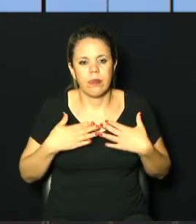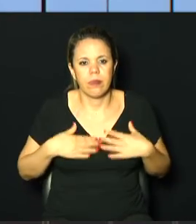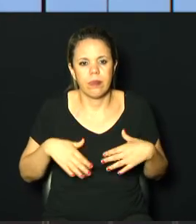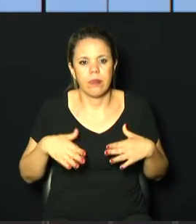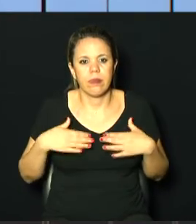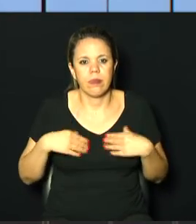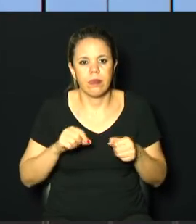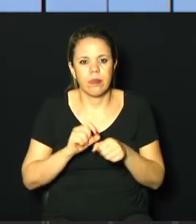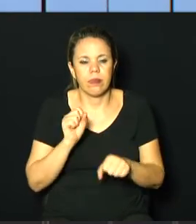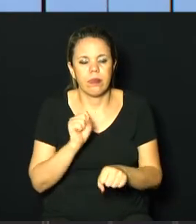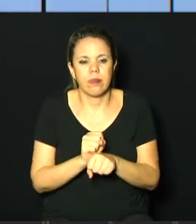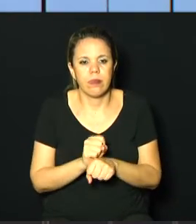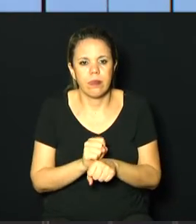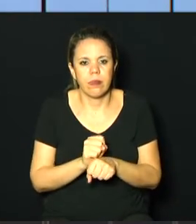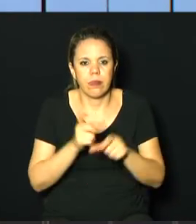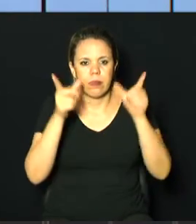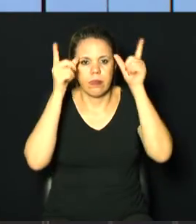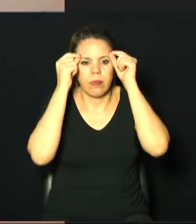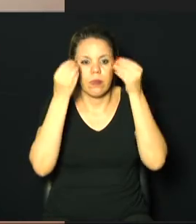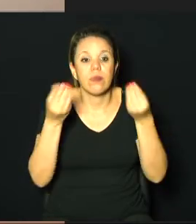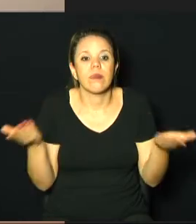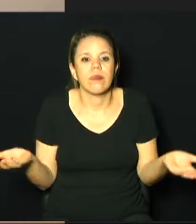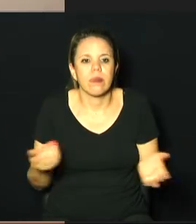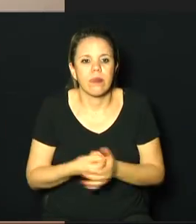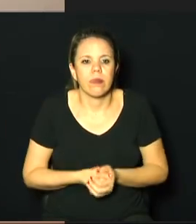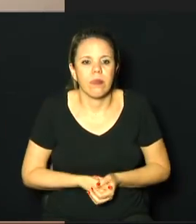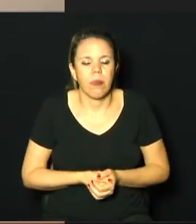uma pausa, tira o pé do acelerador, qual é?